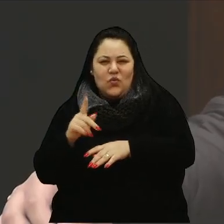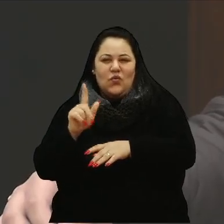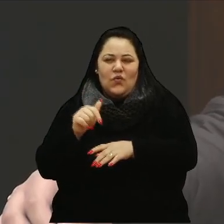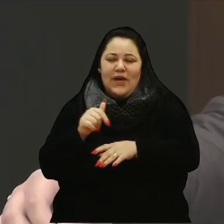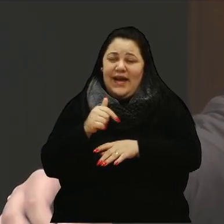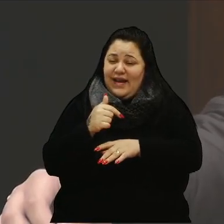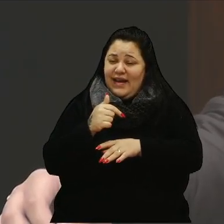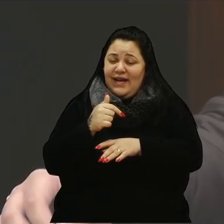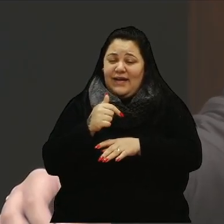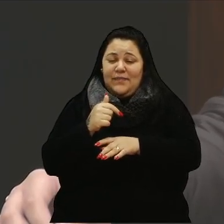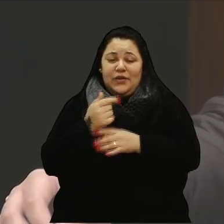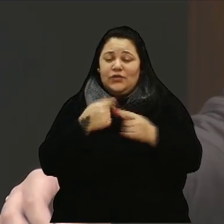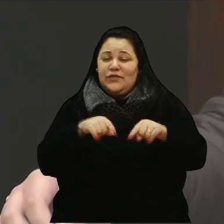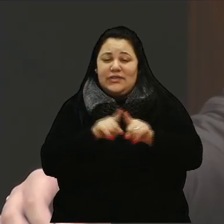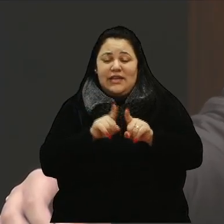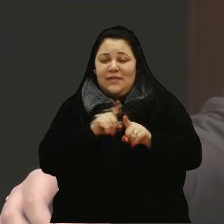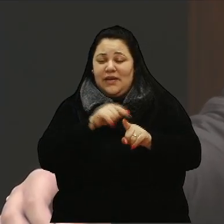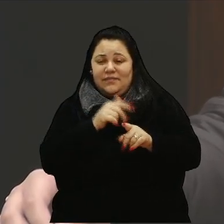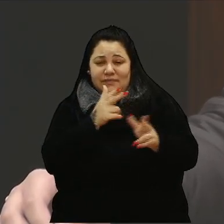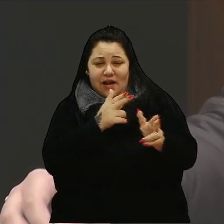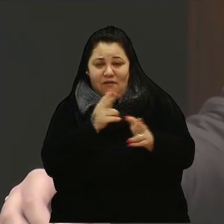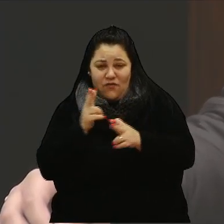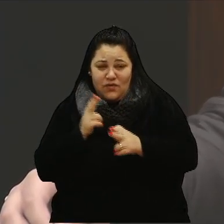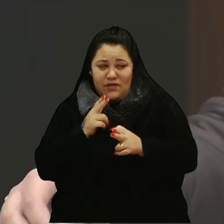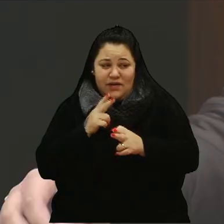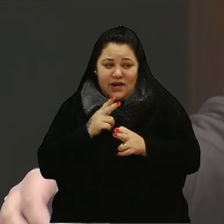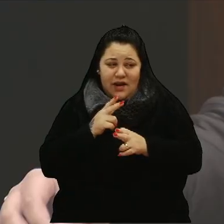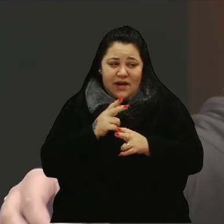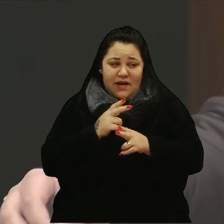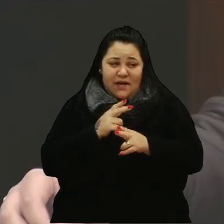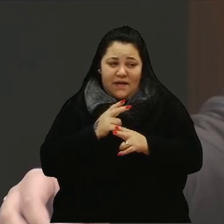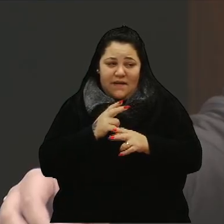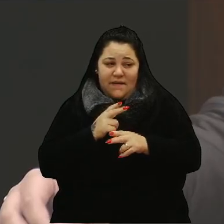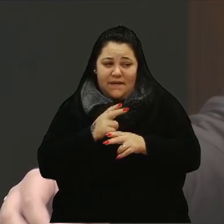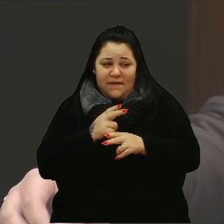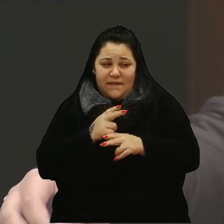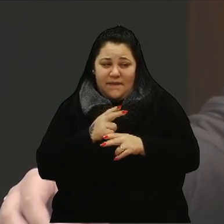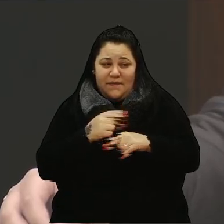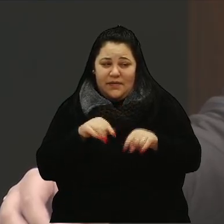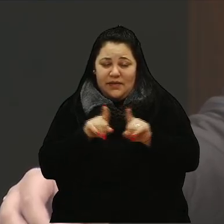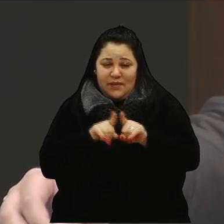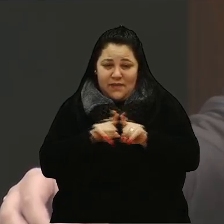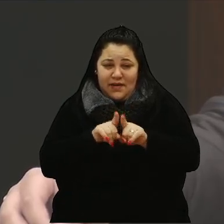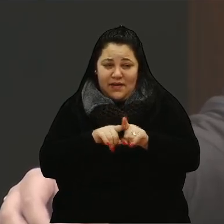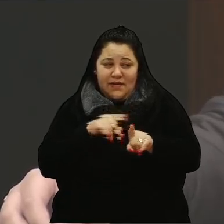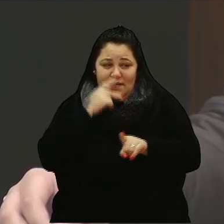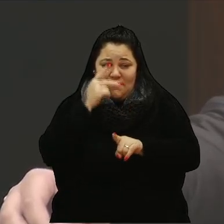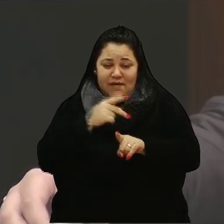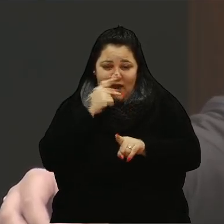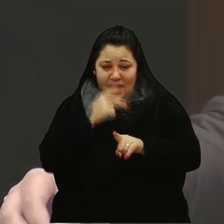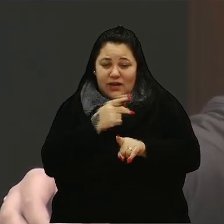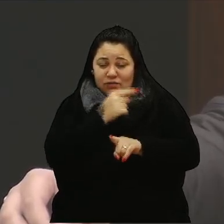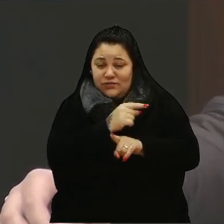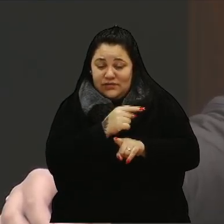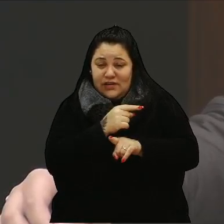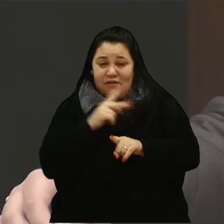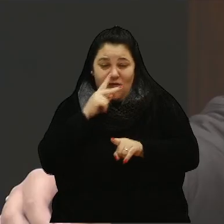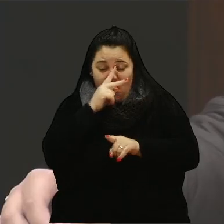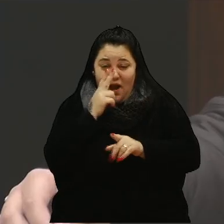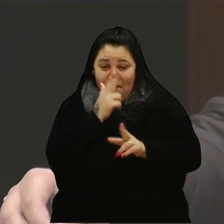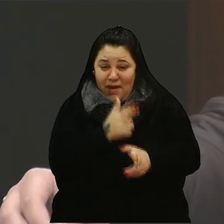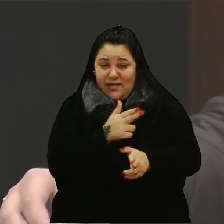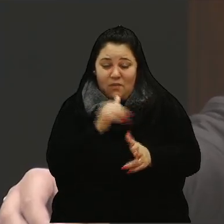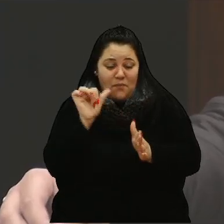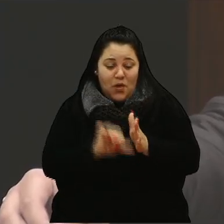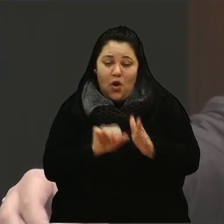Forças Armadas do Brasil serem desmoralizadas. Isso dito por oficiais, por pessoas que estão dentro das Forças Armadas. É o pior